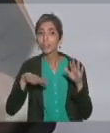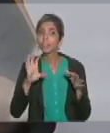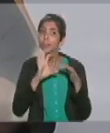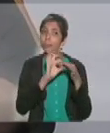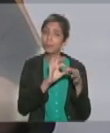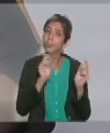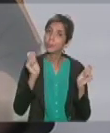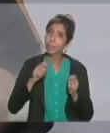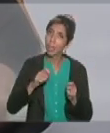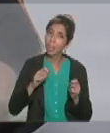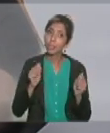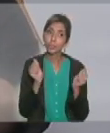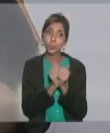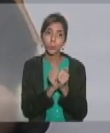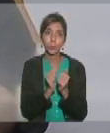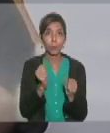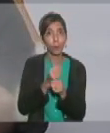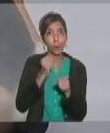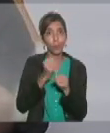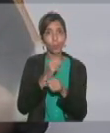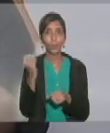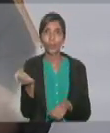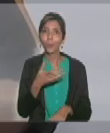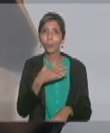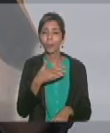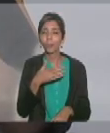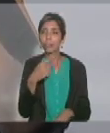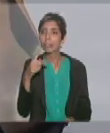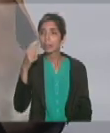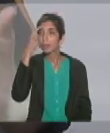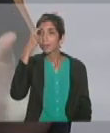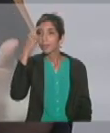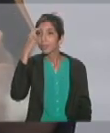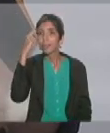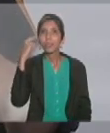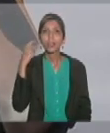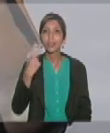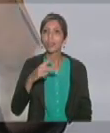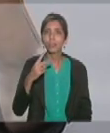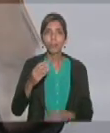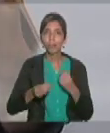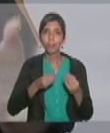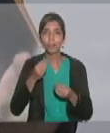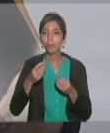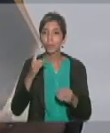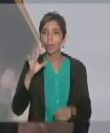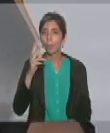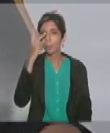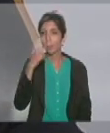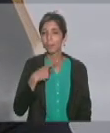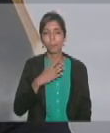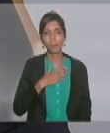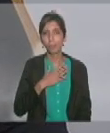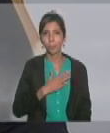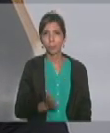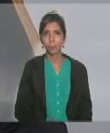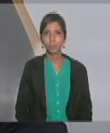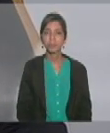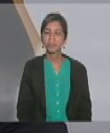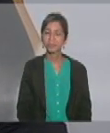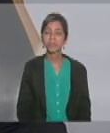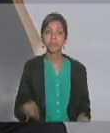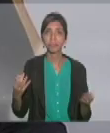se entrelaçar e construir alguma coisa nova, do que só aquela visão e aquele ponto de vista que eu estava acostumado,